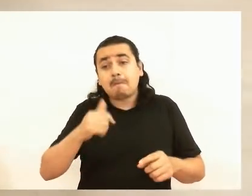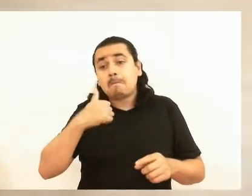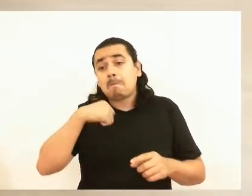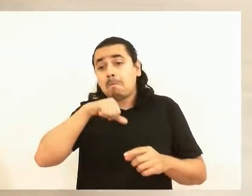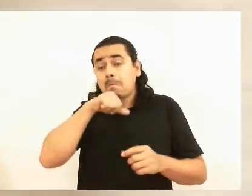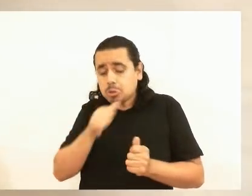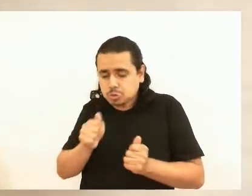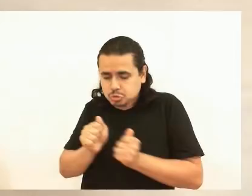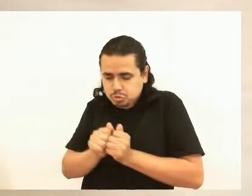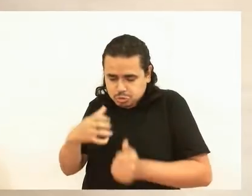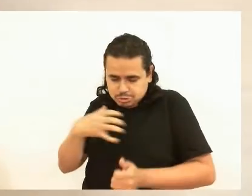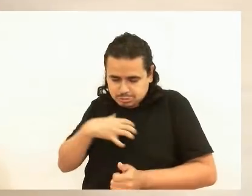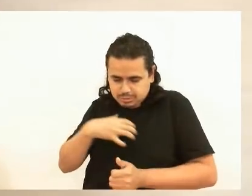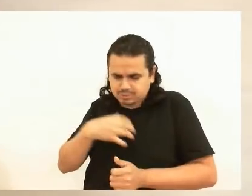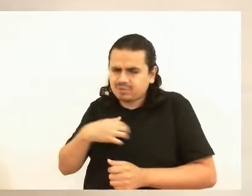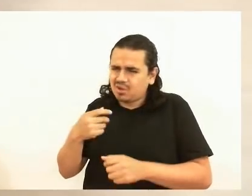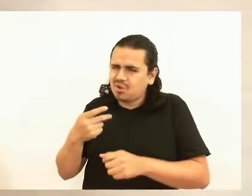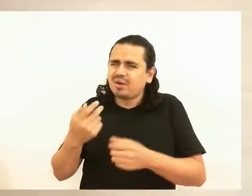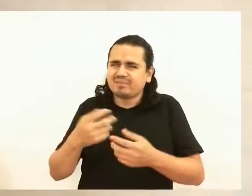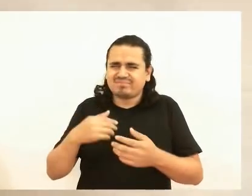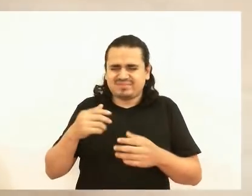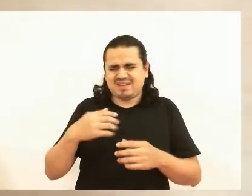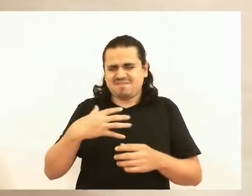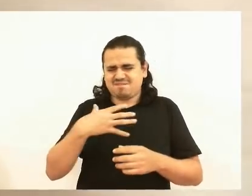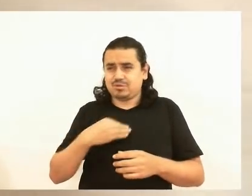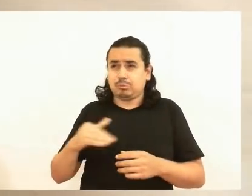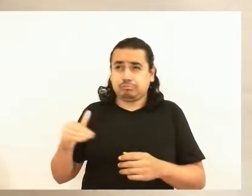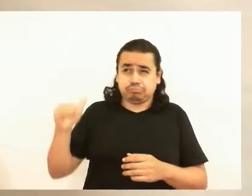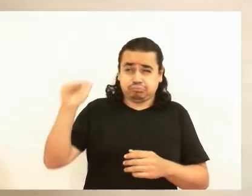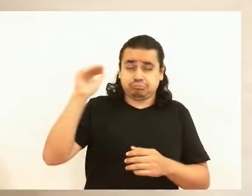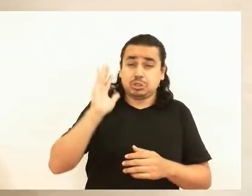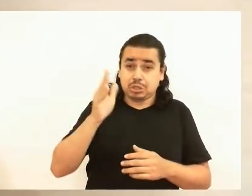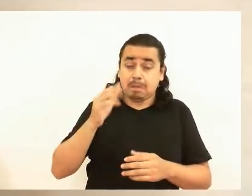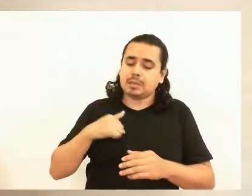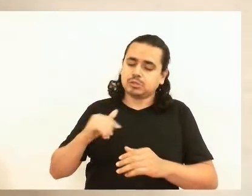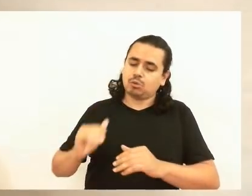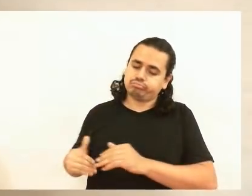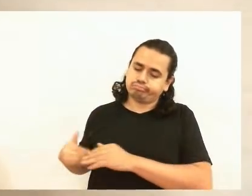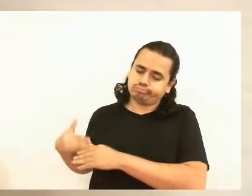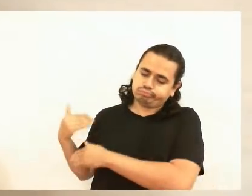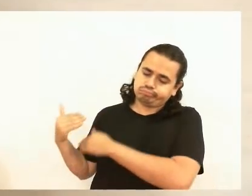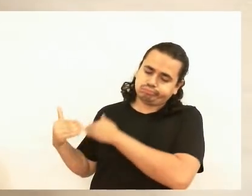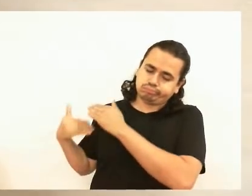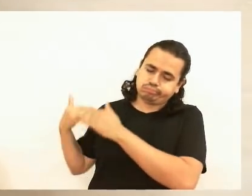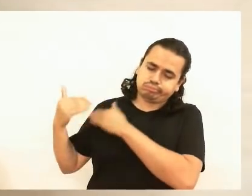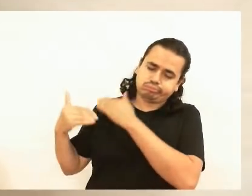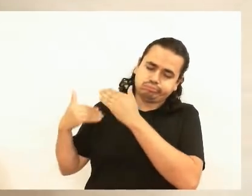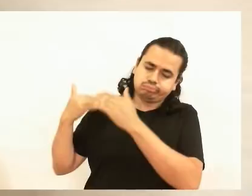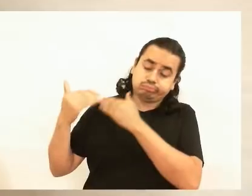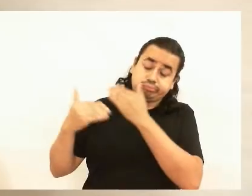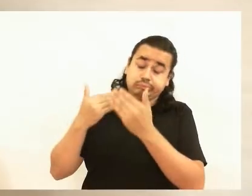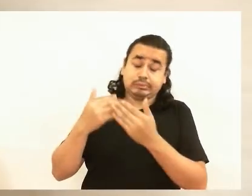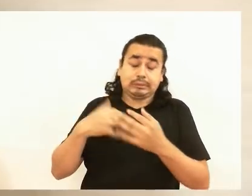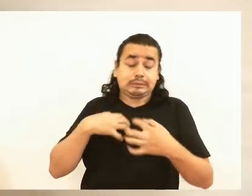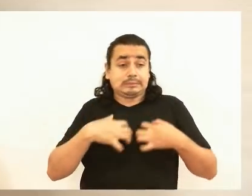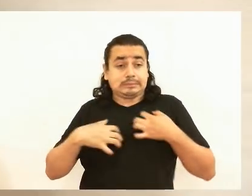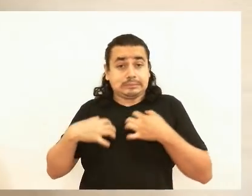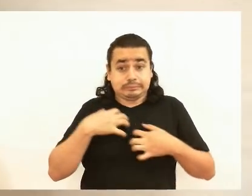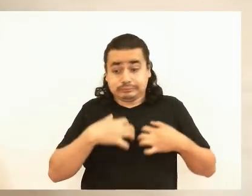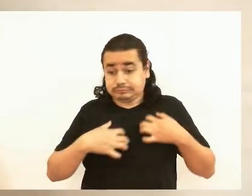procurei escolas prof minhas filhas já tão grande estudo mas eu passei por todo esse caminho e é desesperador